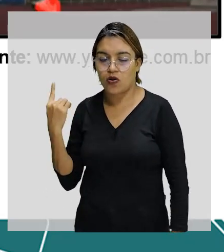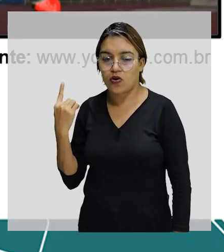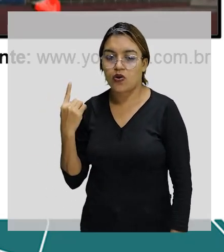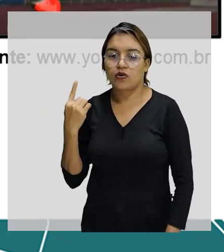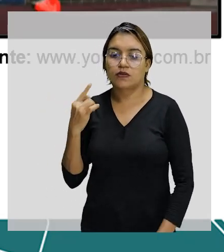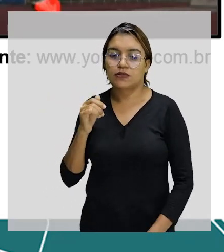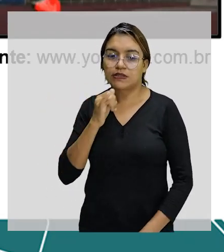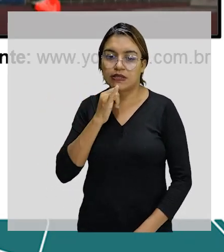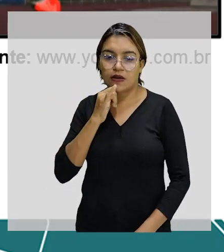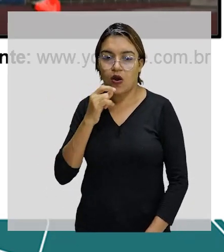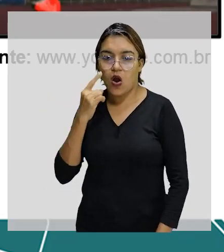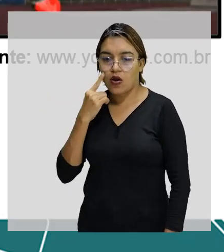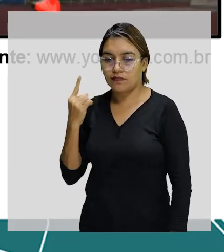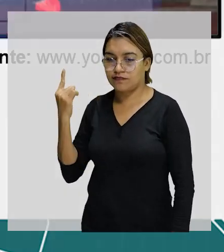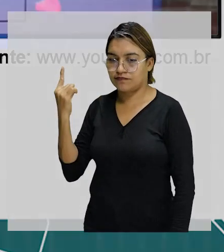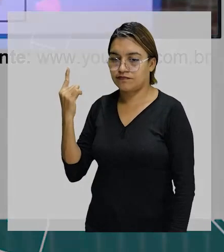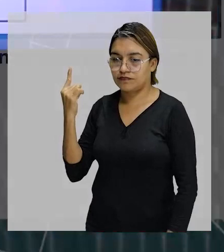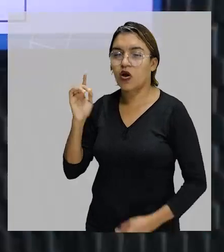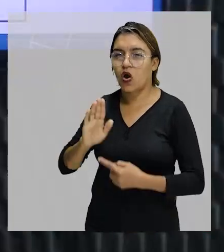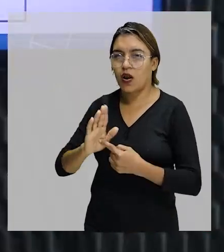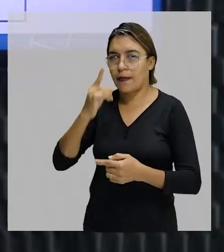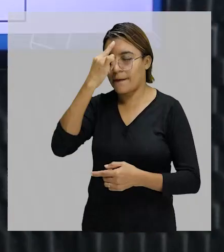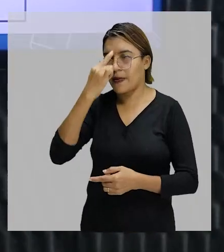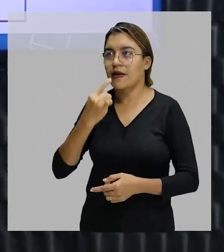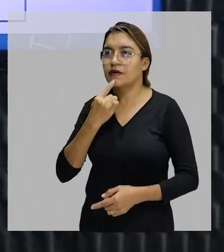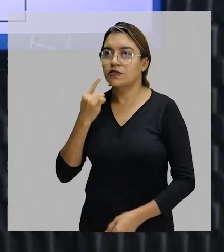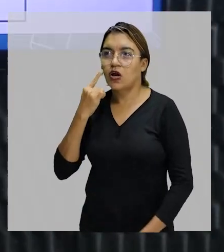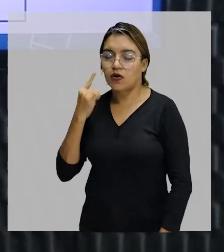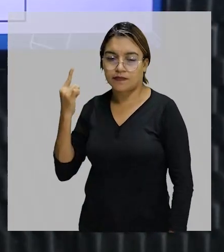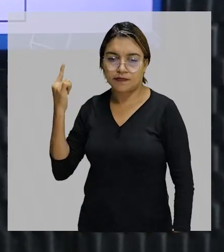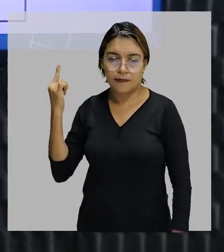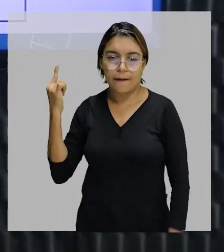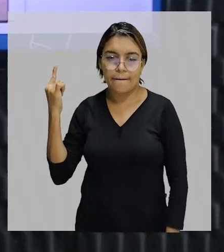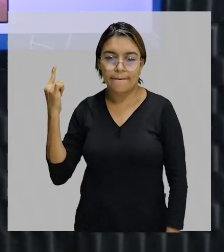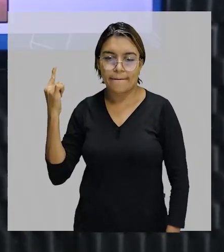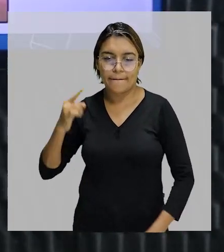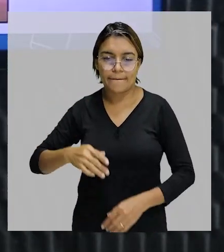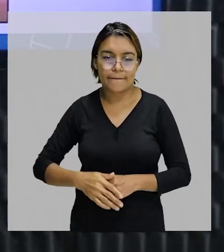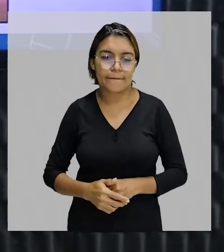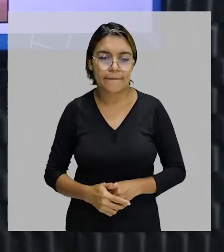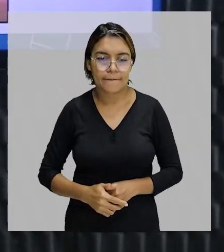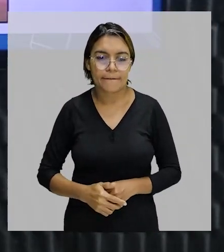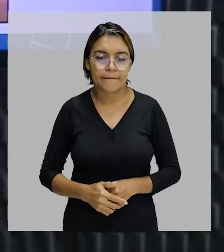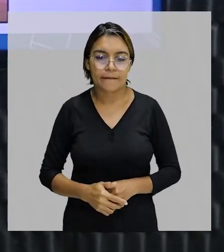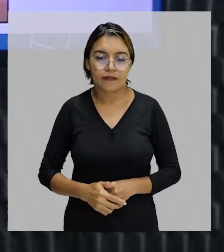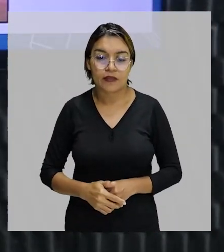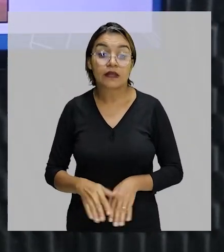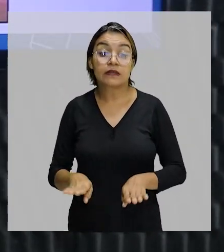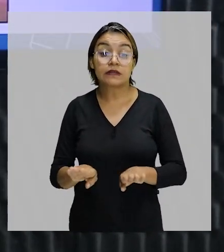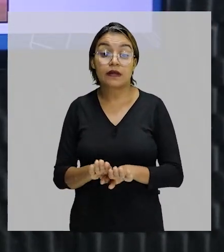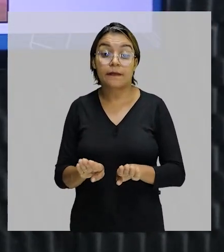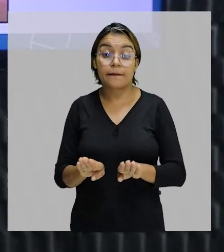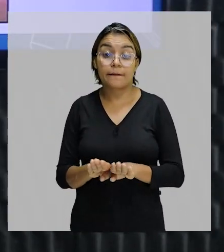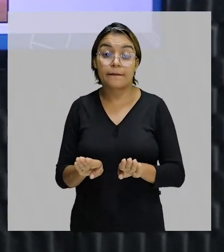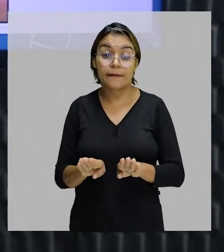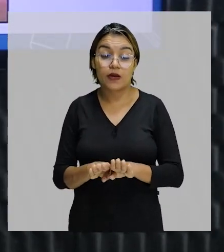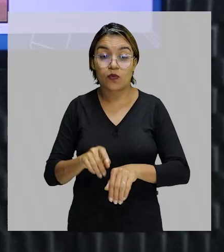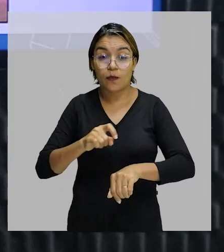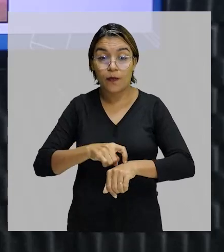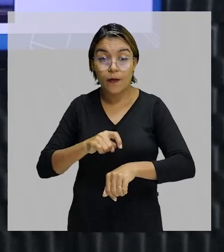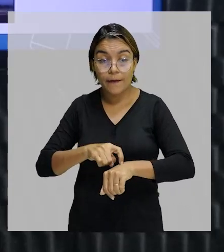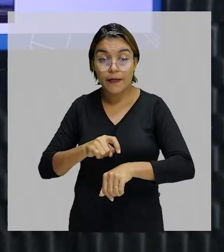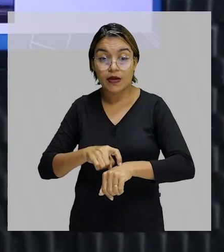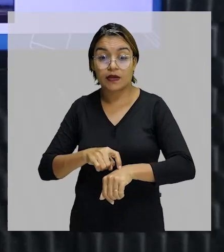e lança um pé à frente, saltando para a frente para tentar arremessar o mais distante. Aí a fase do arremesso, nós